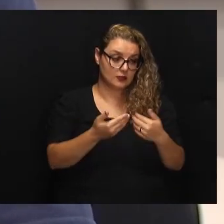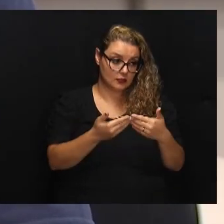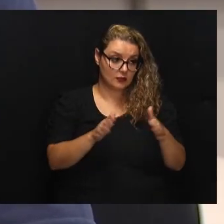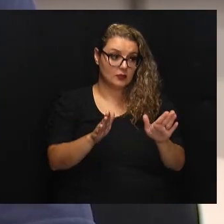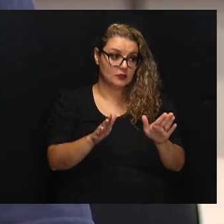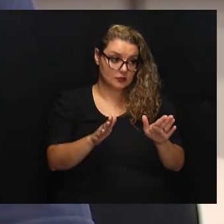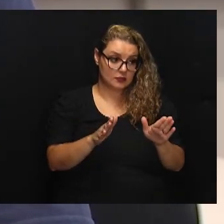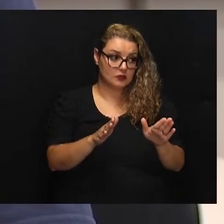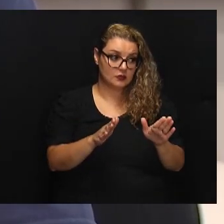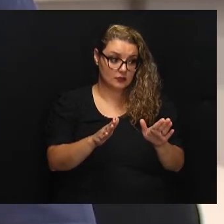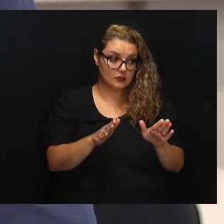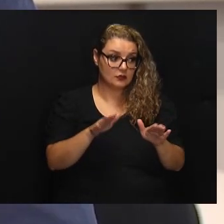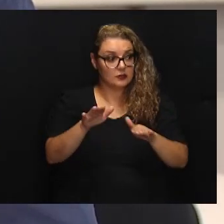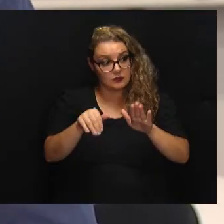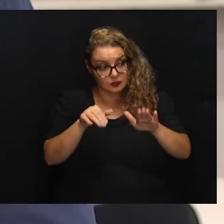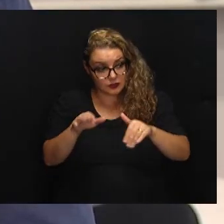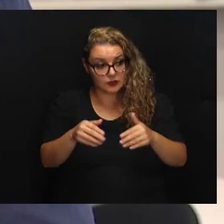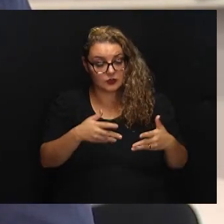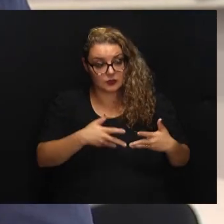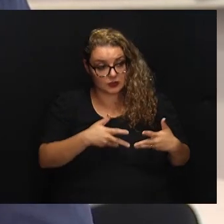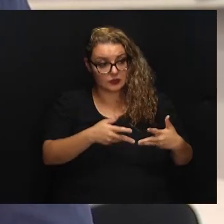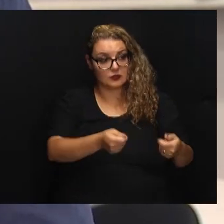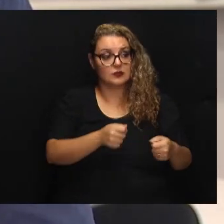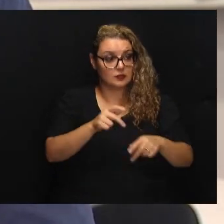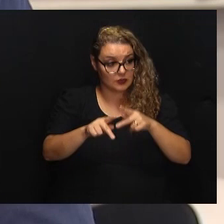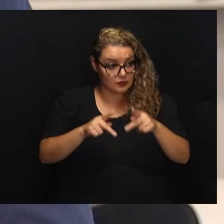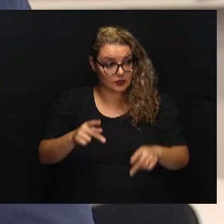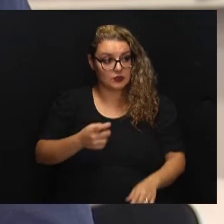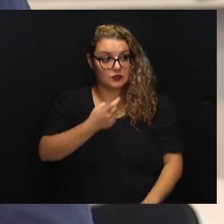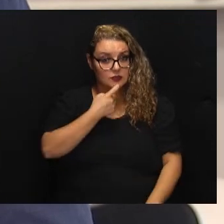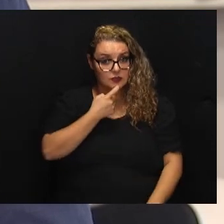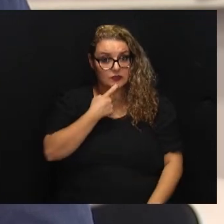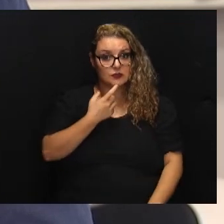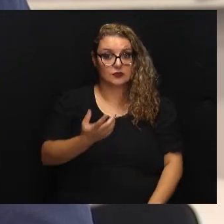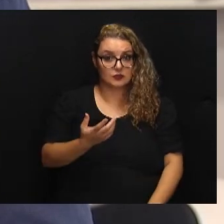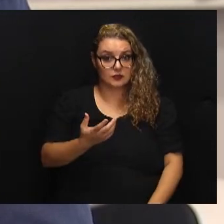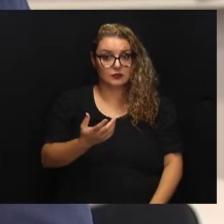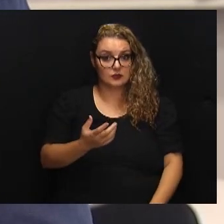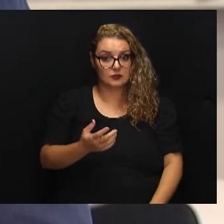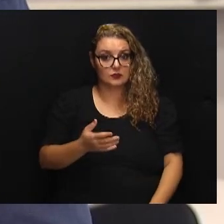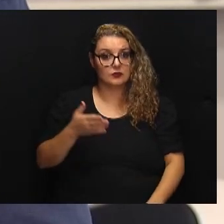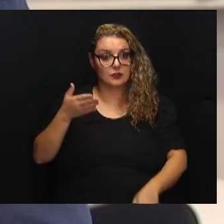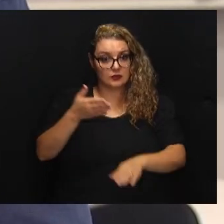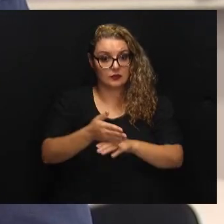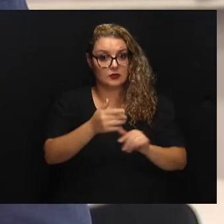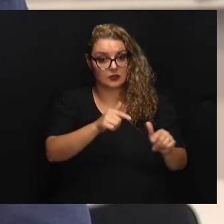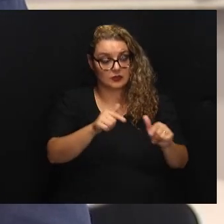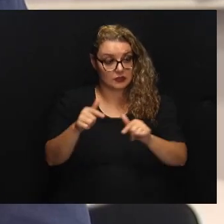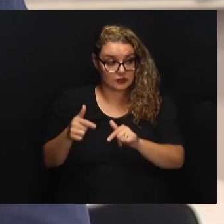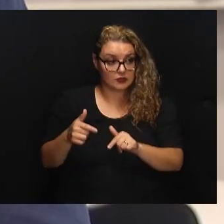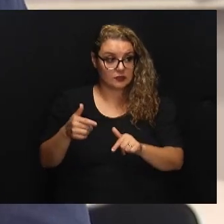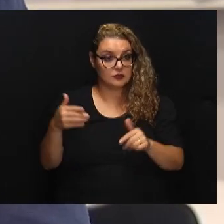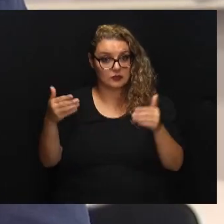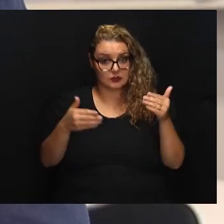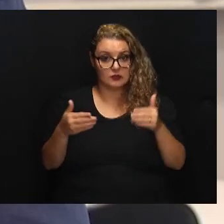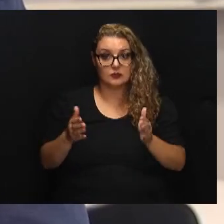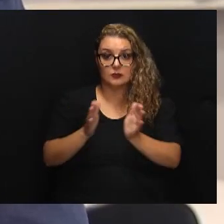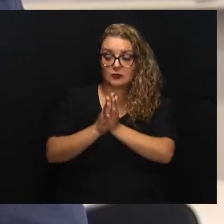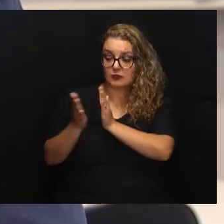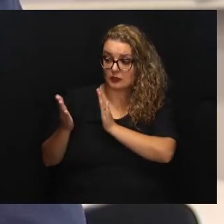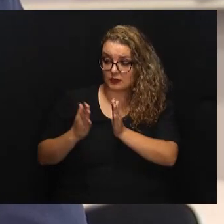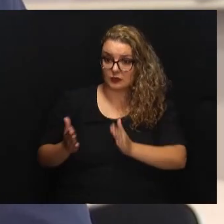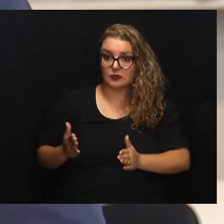falar do horário de funcionamento e chamar, né, fazer um convite para a população de Campinas para apreciar